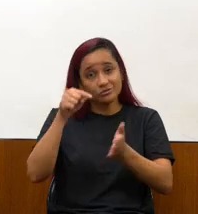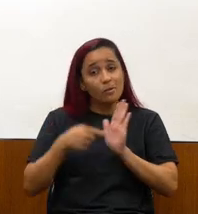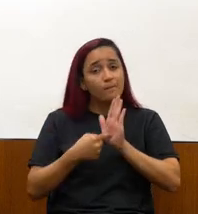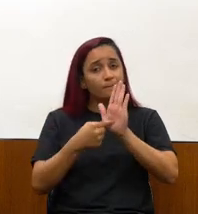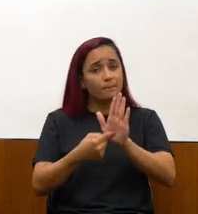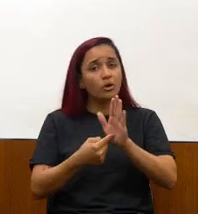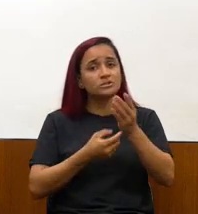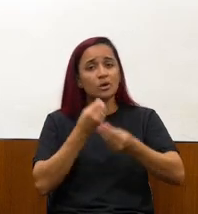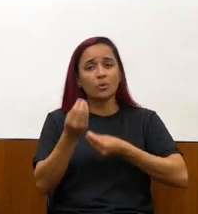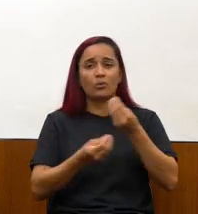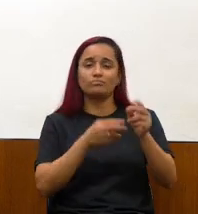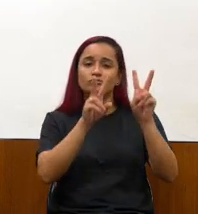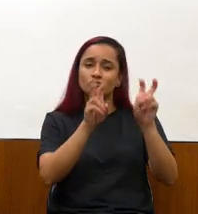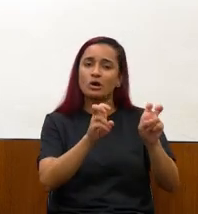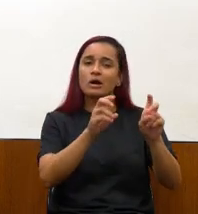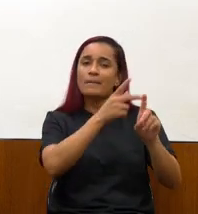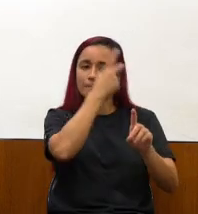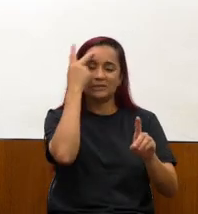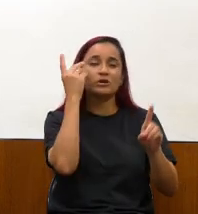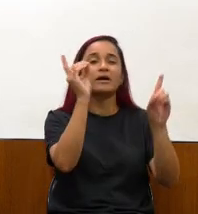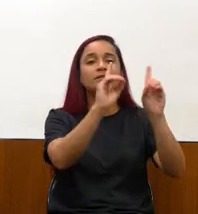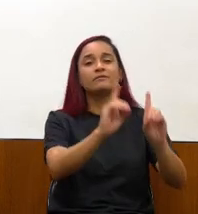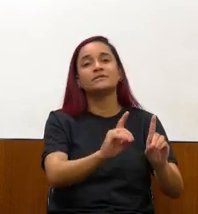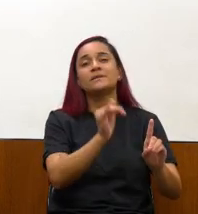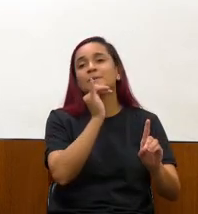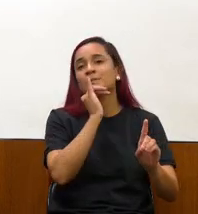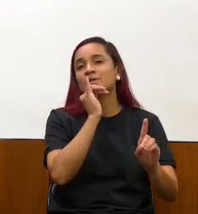Por exemplo, às vezes